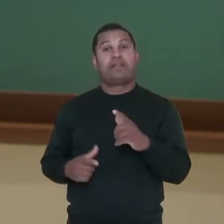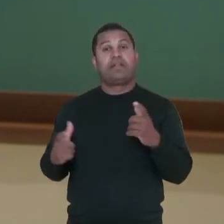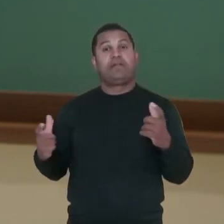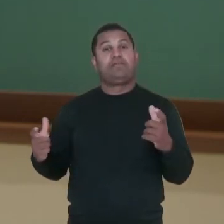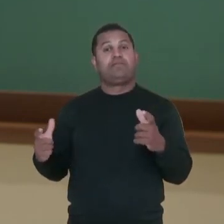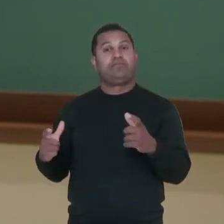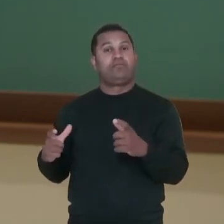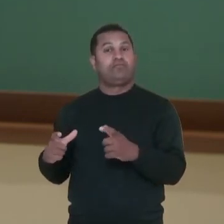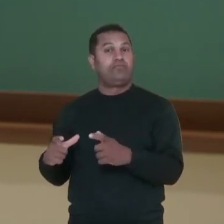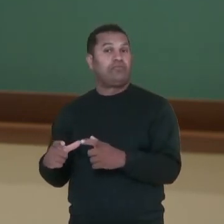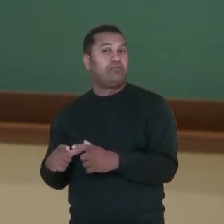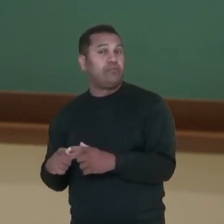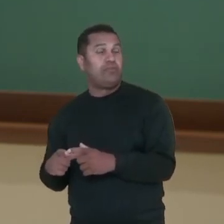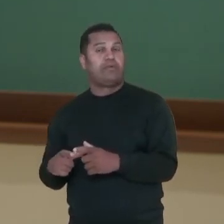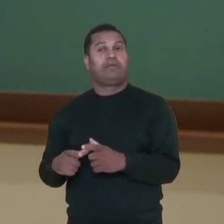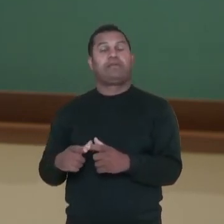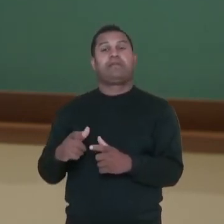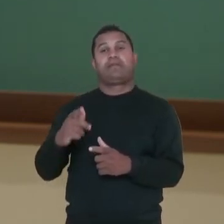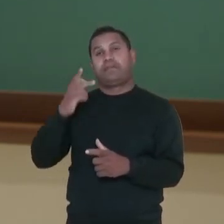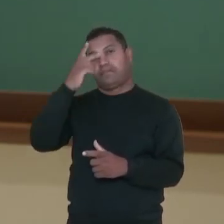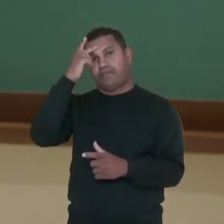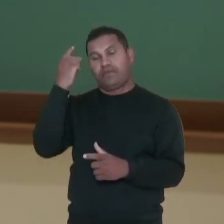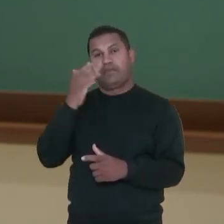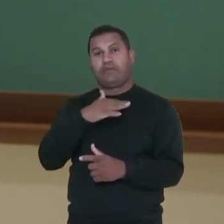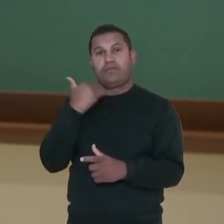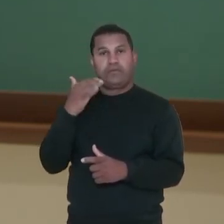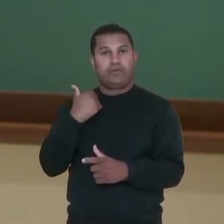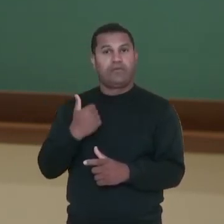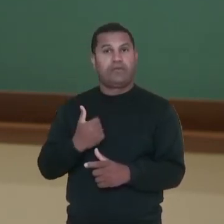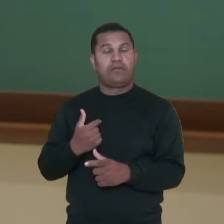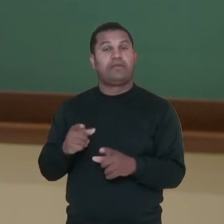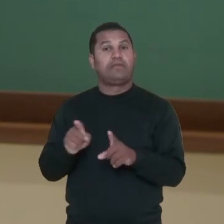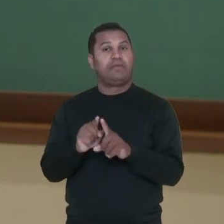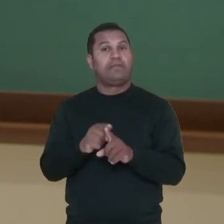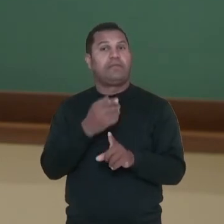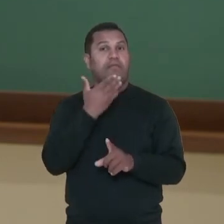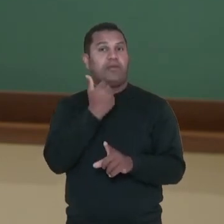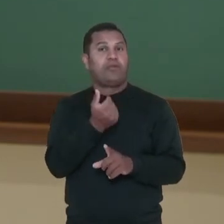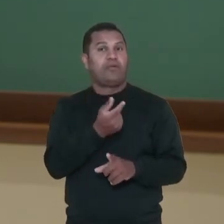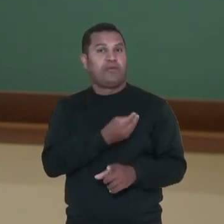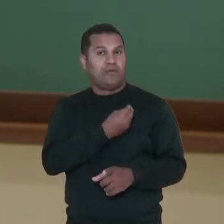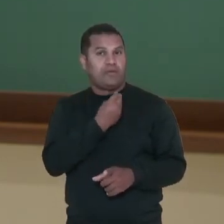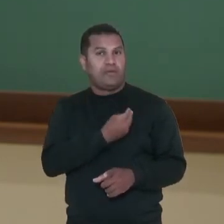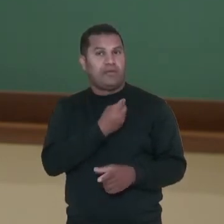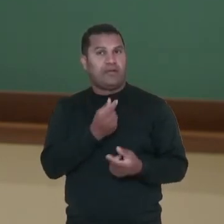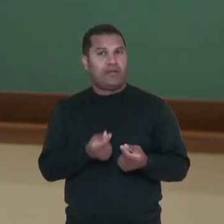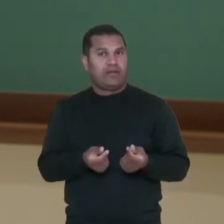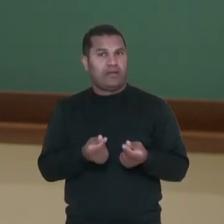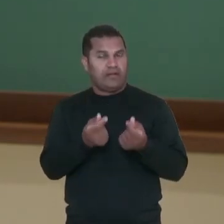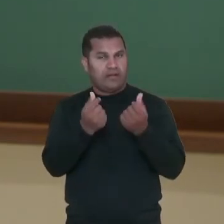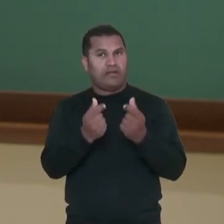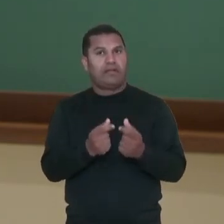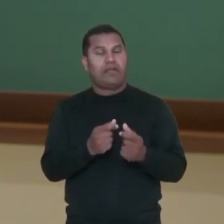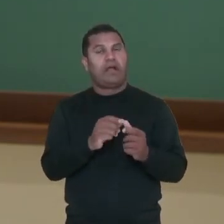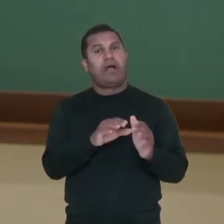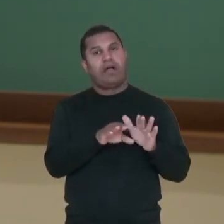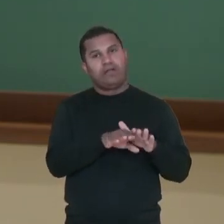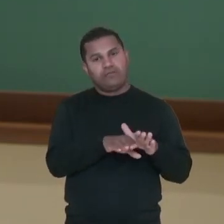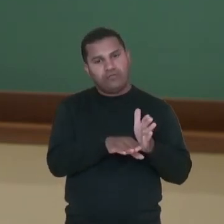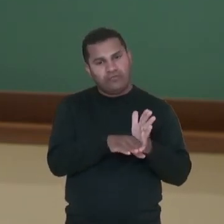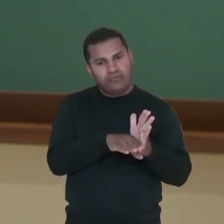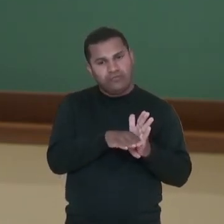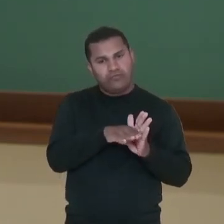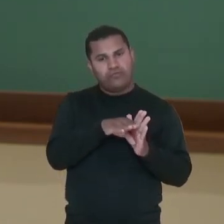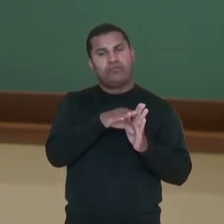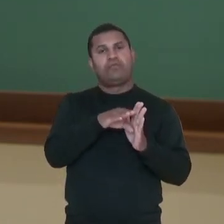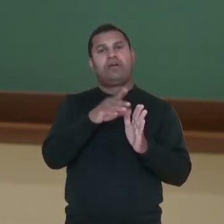aí de mortalidade infantil, aumentou a renda de um modo geral e também aumentou também, consequentemente, a